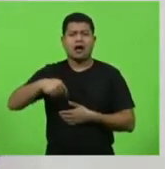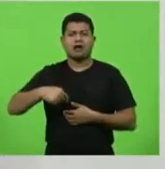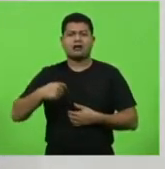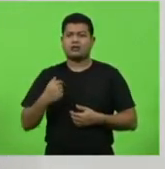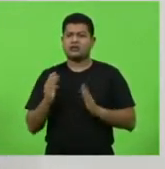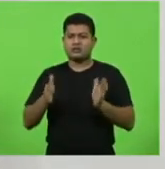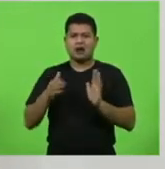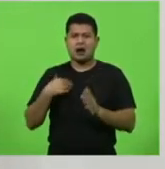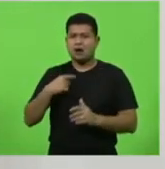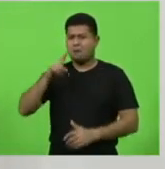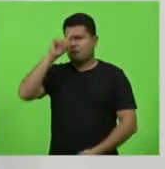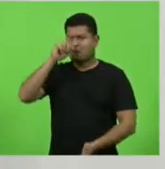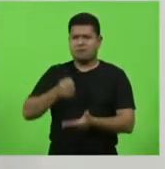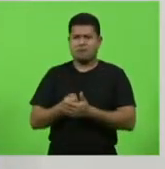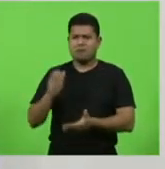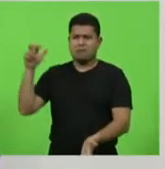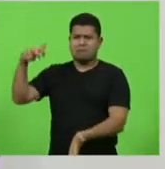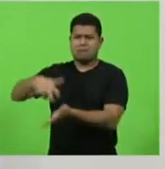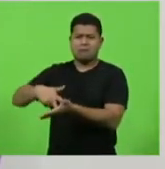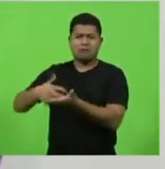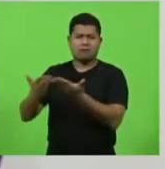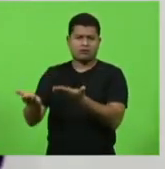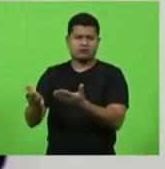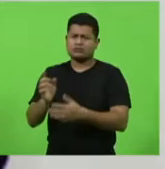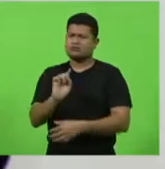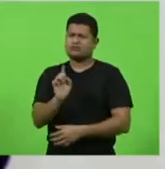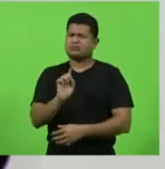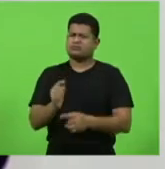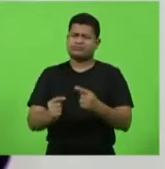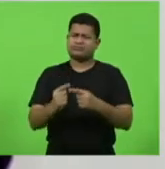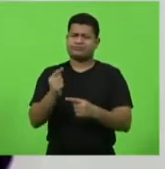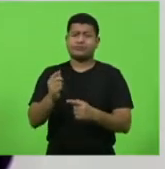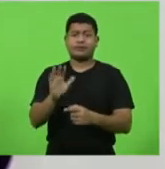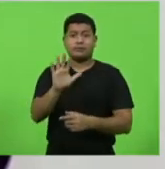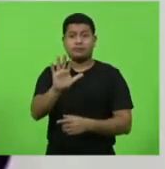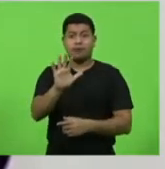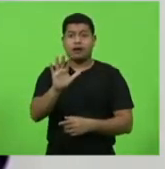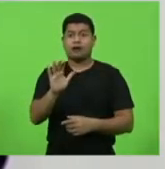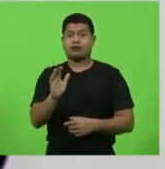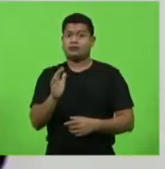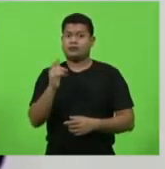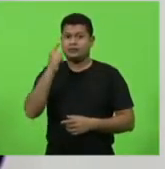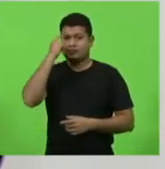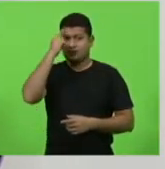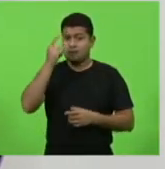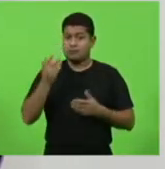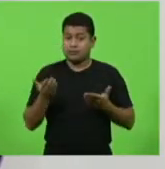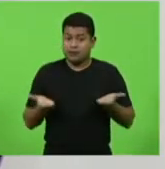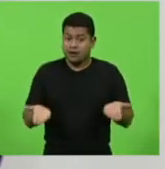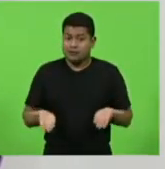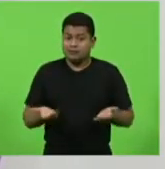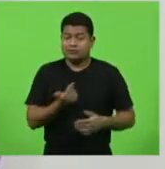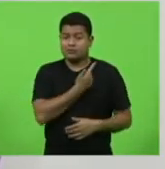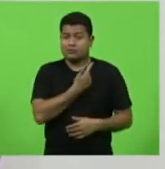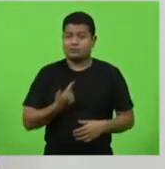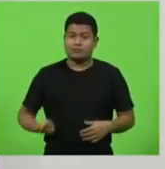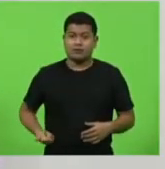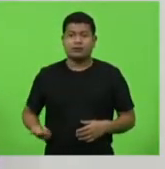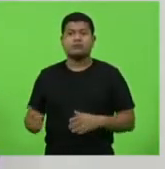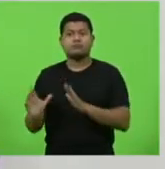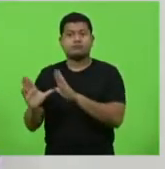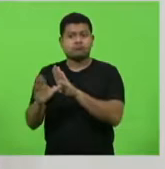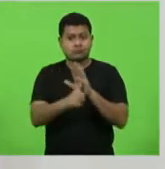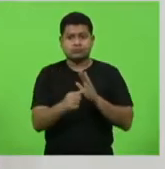condenando ninguém, mas num governo que roubam 33 milhões